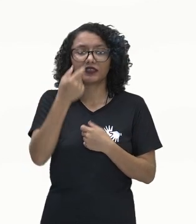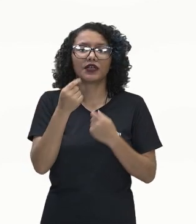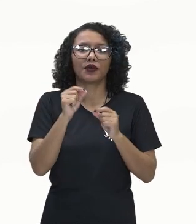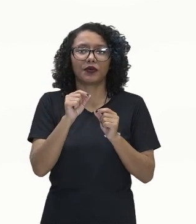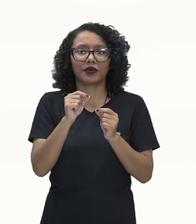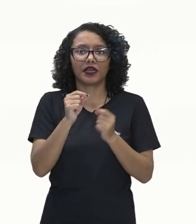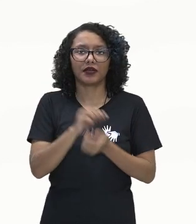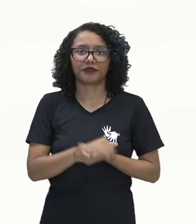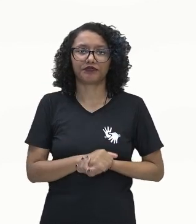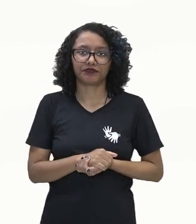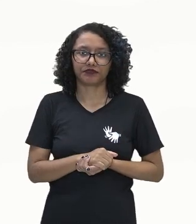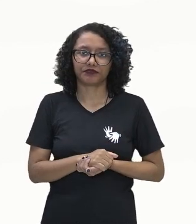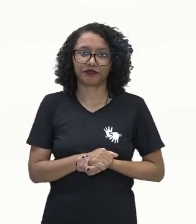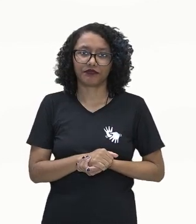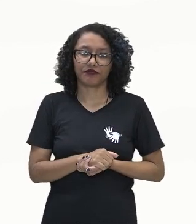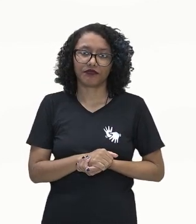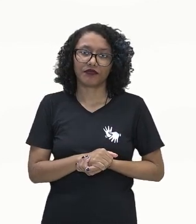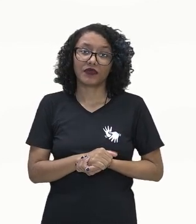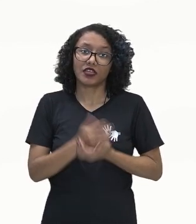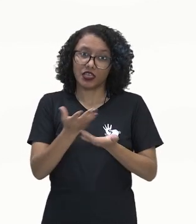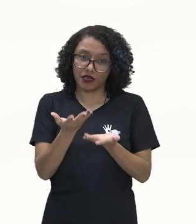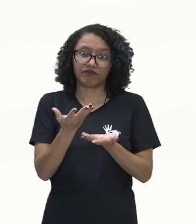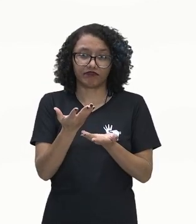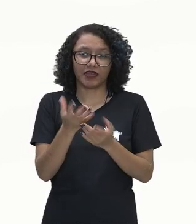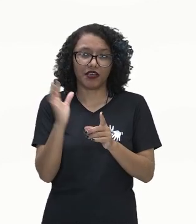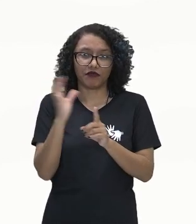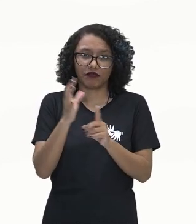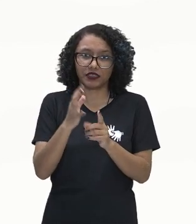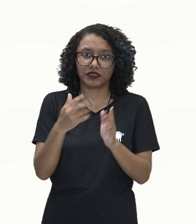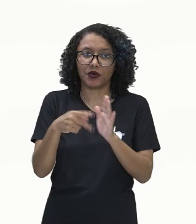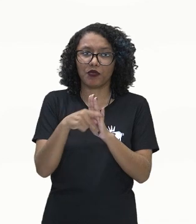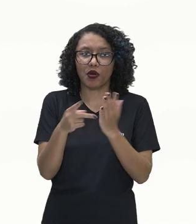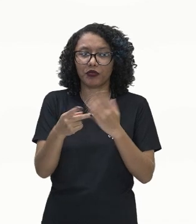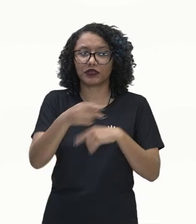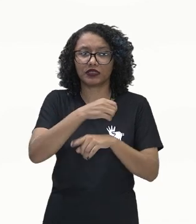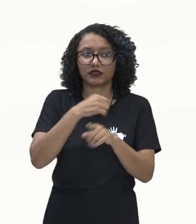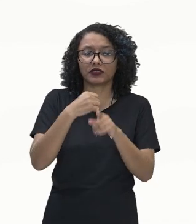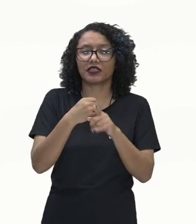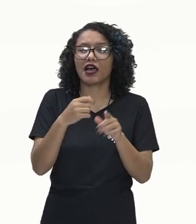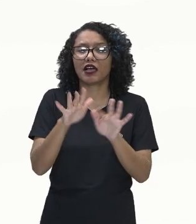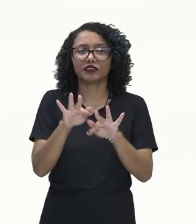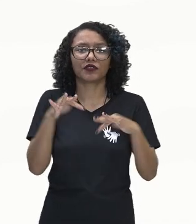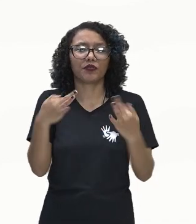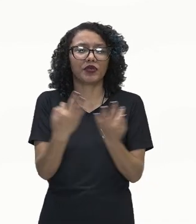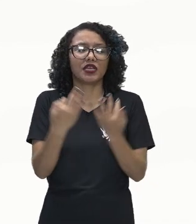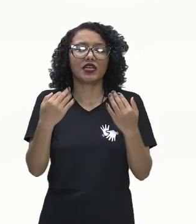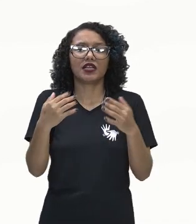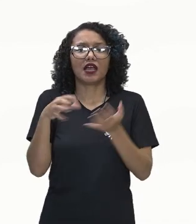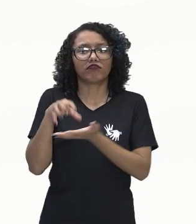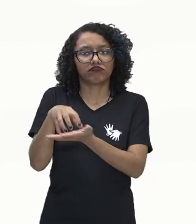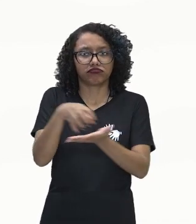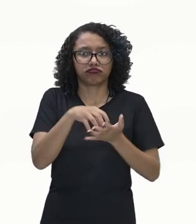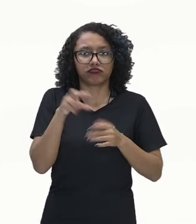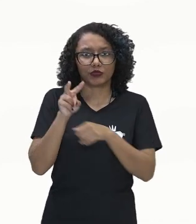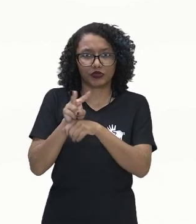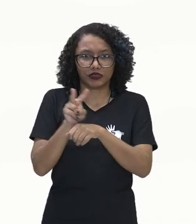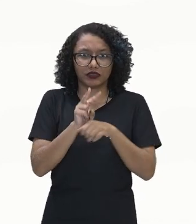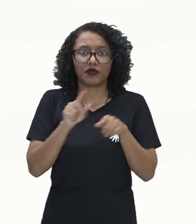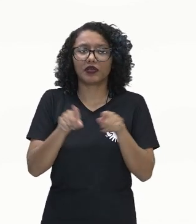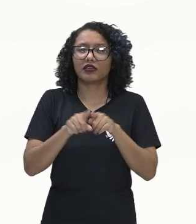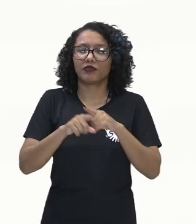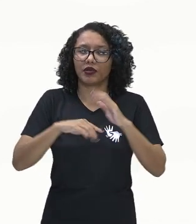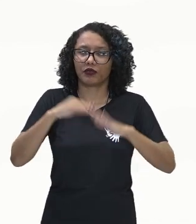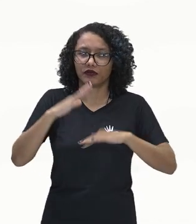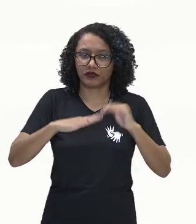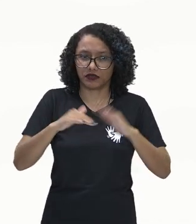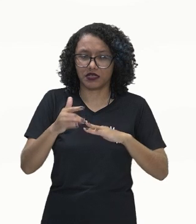estímulos ali trazidos pela sociedade. A família, órgãos de proteção, profissionais do ensino. Então, a escola